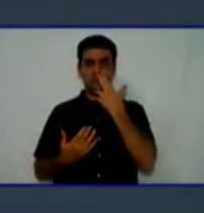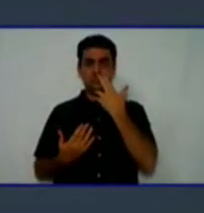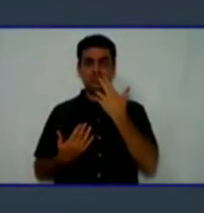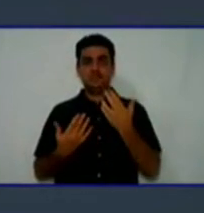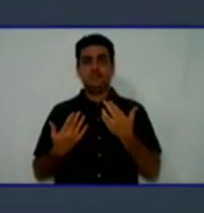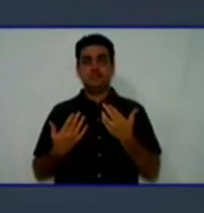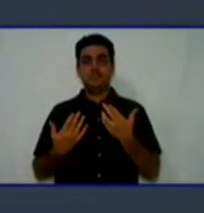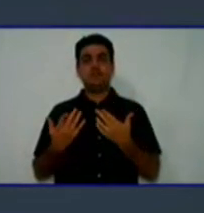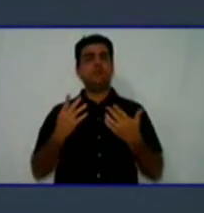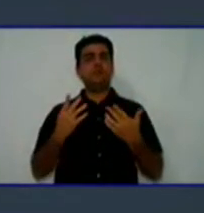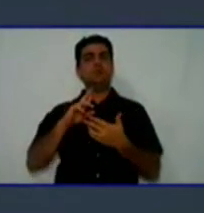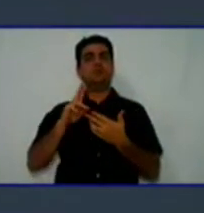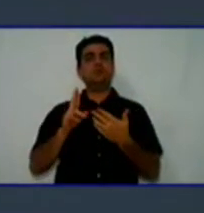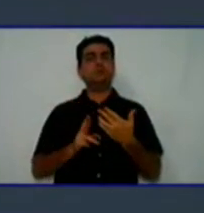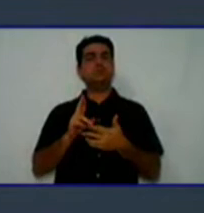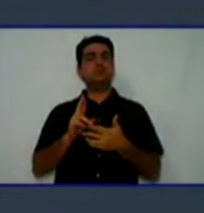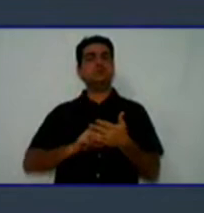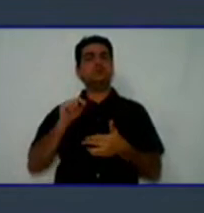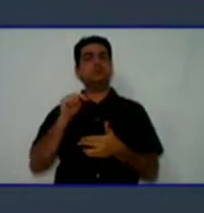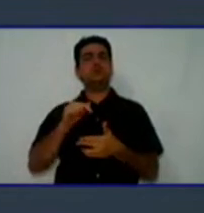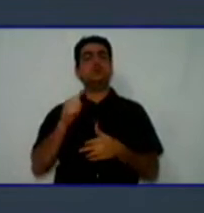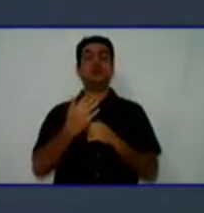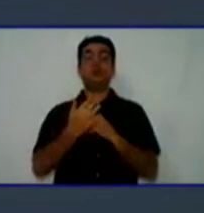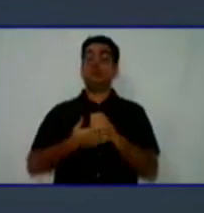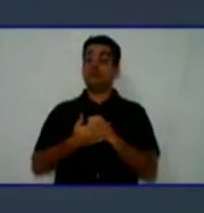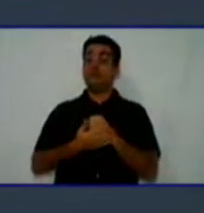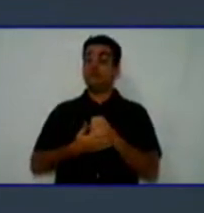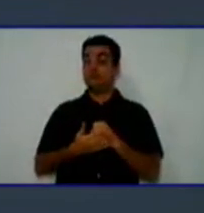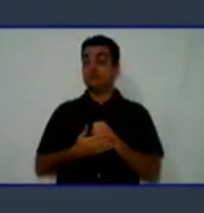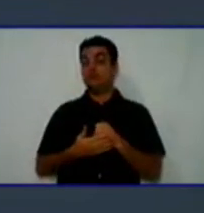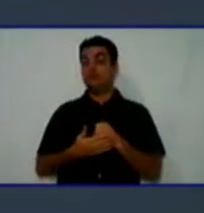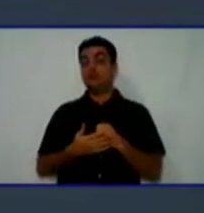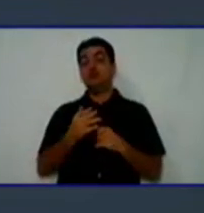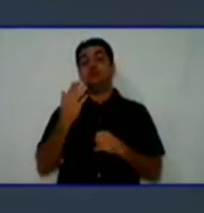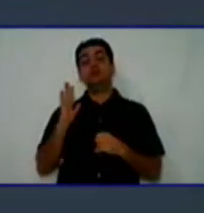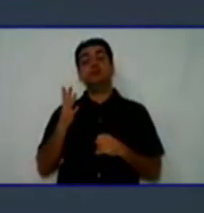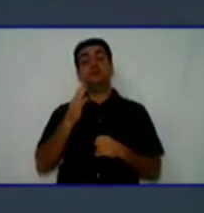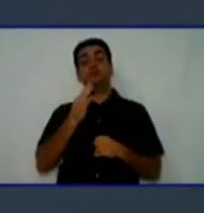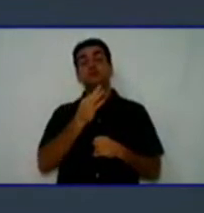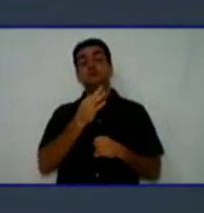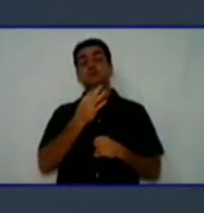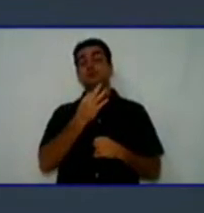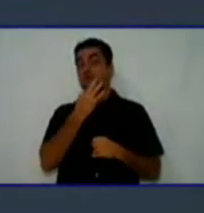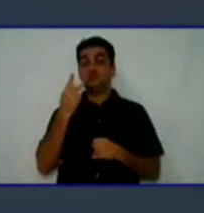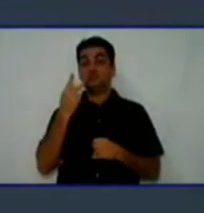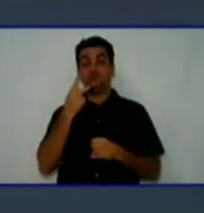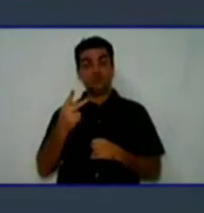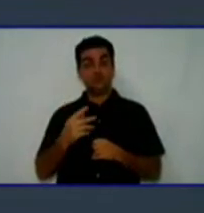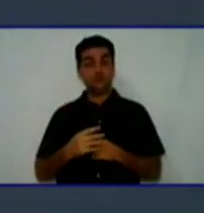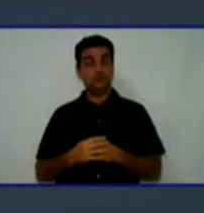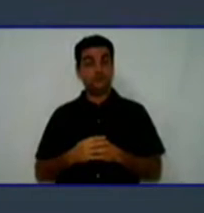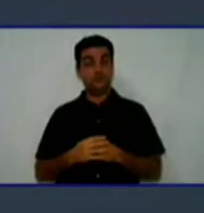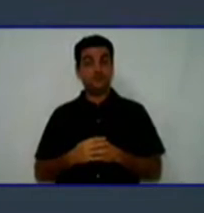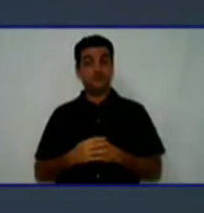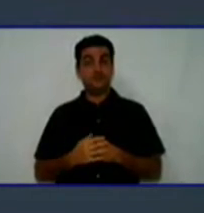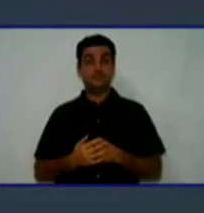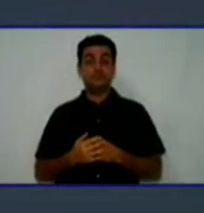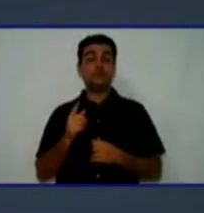da resolução nossa, invocada no precedente que mencionou o ministro Tarcísio,